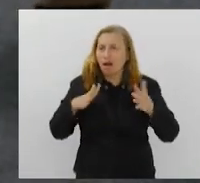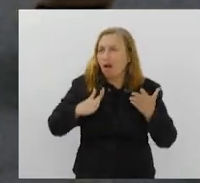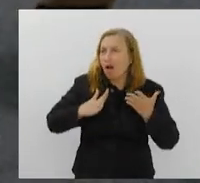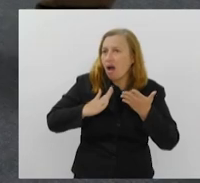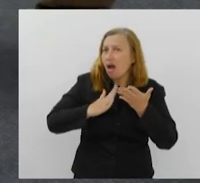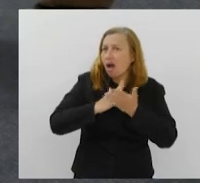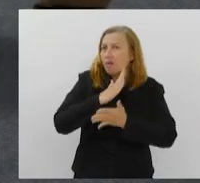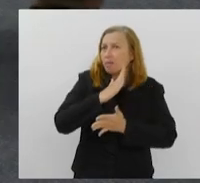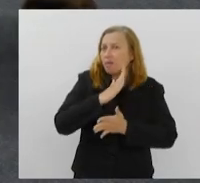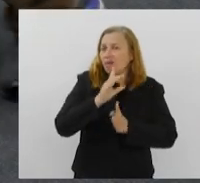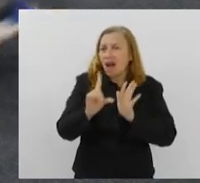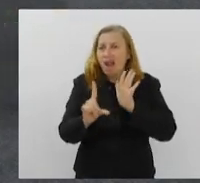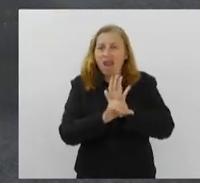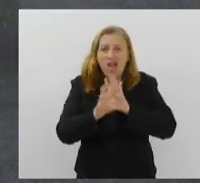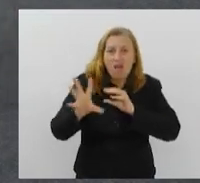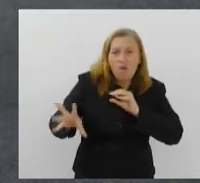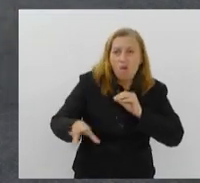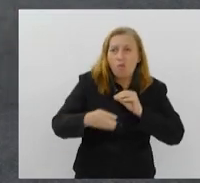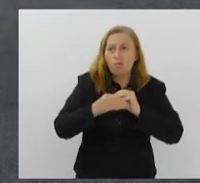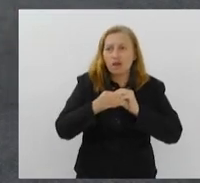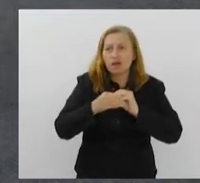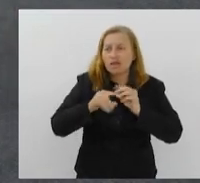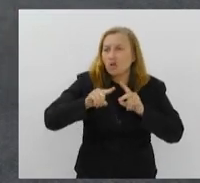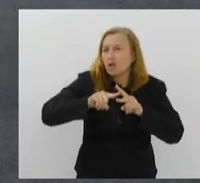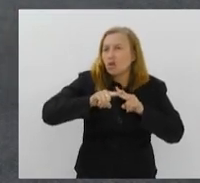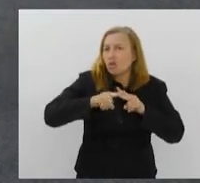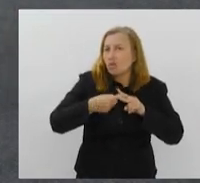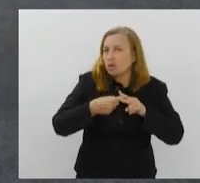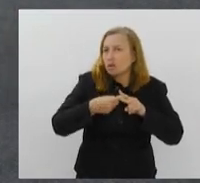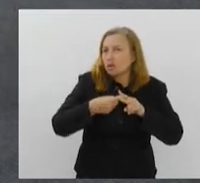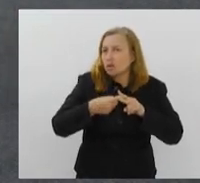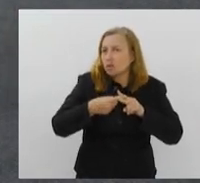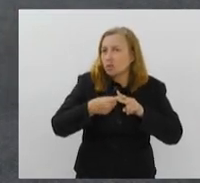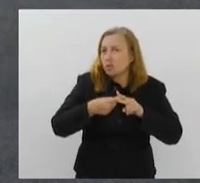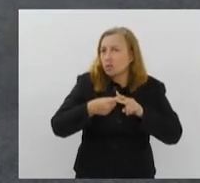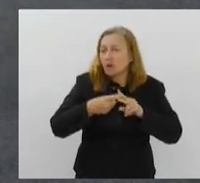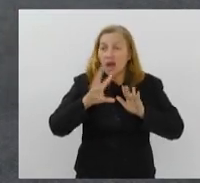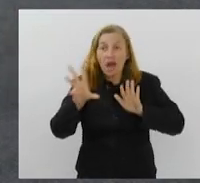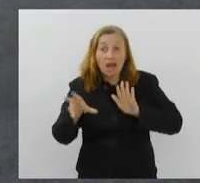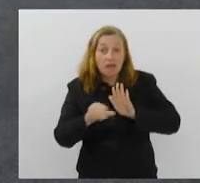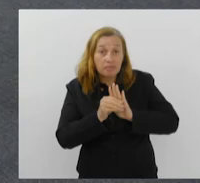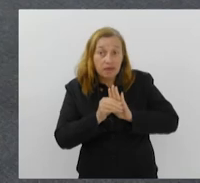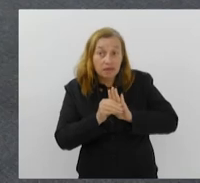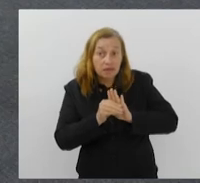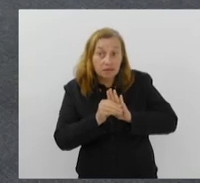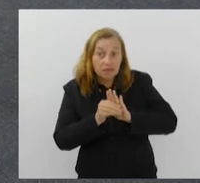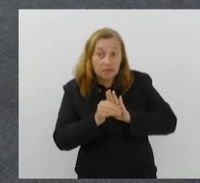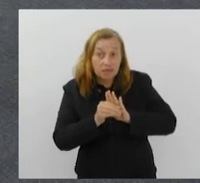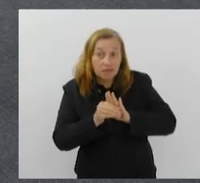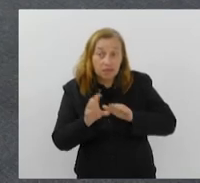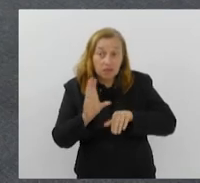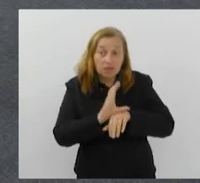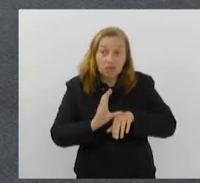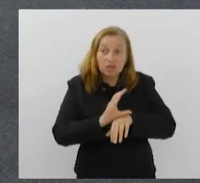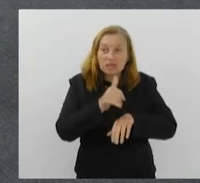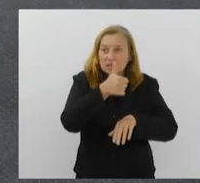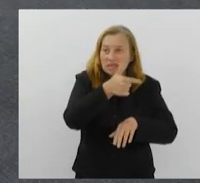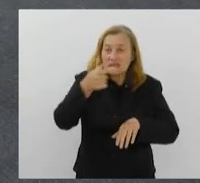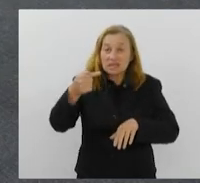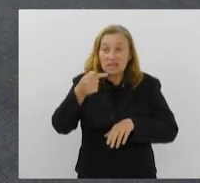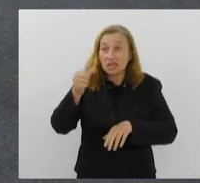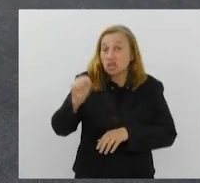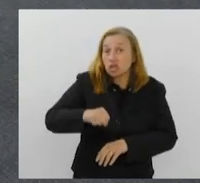aprovou a lei complementar que regulamentou a emenda constitucional em 17